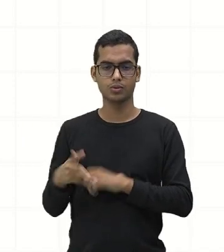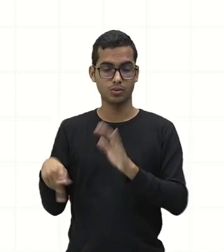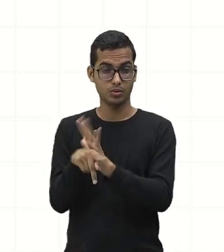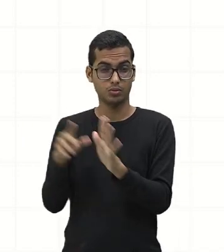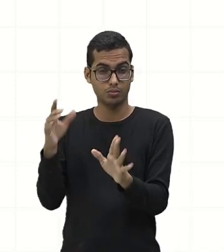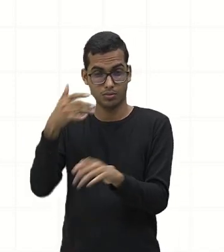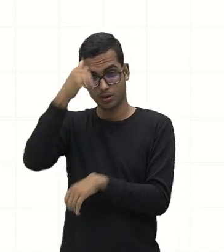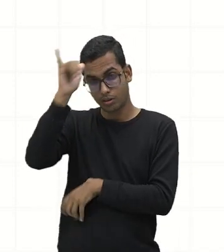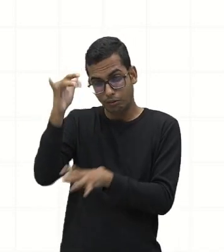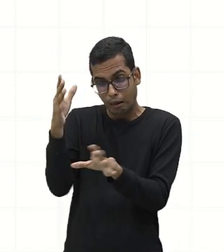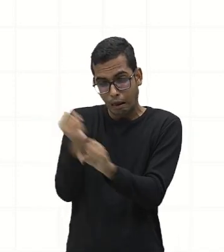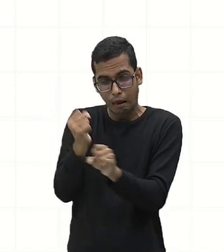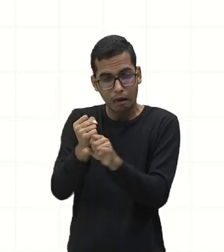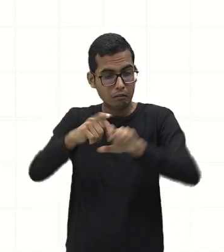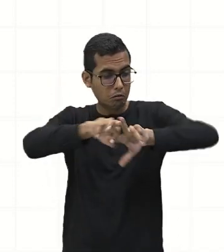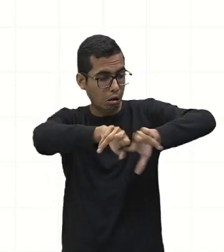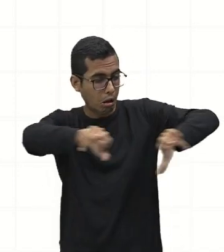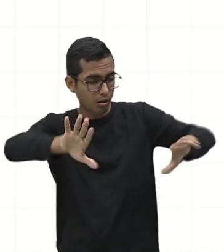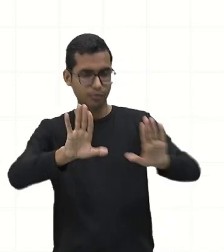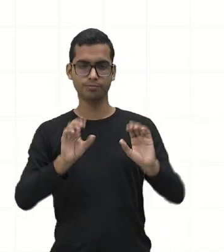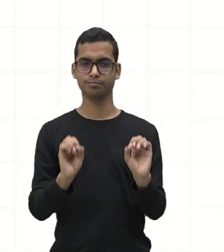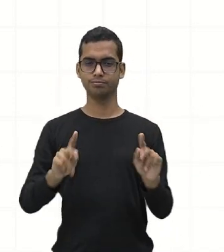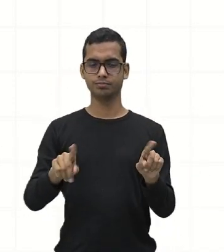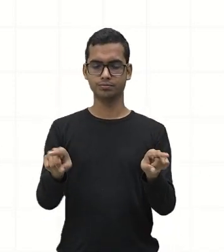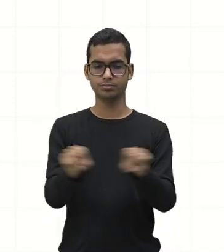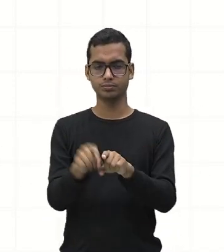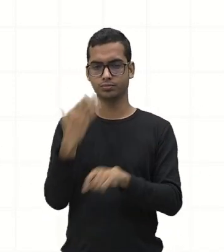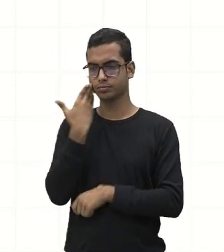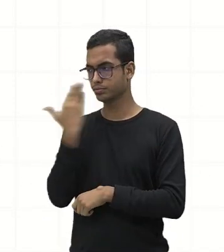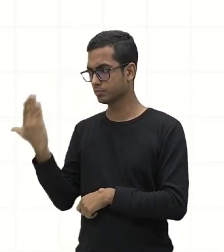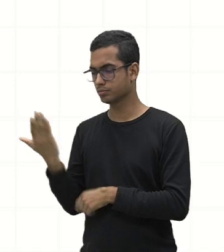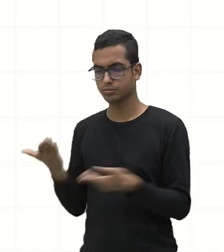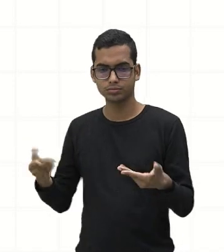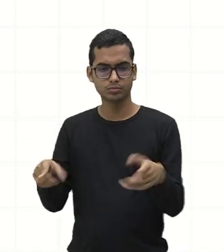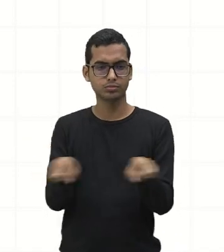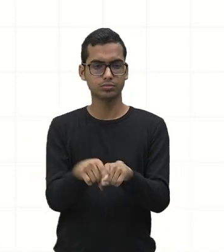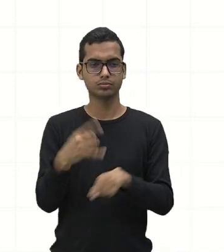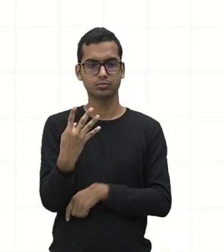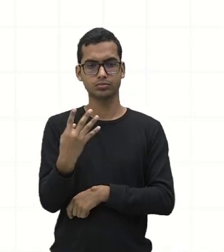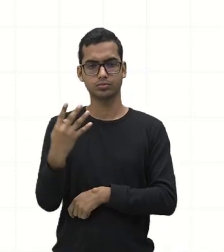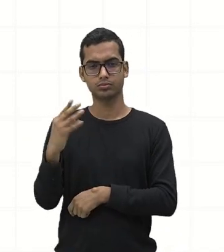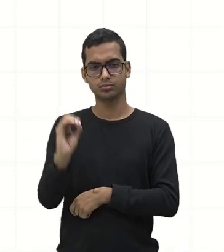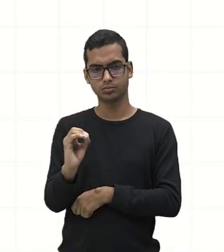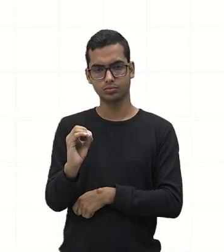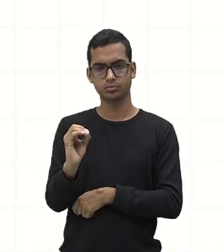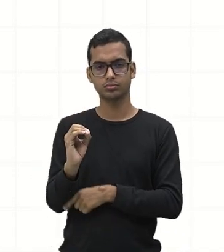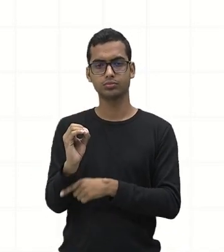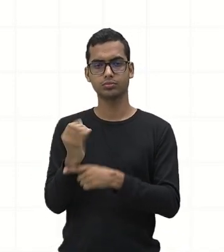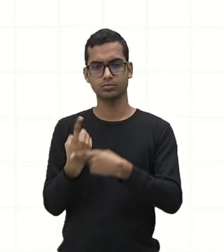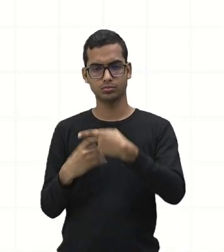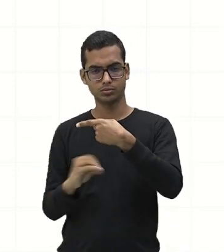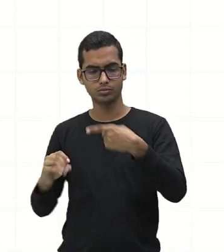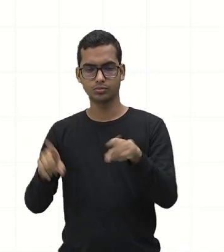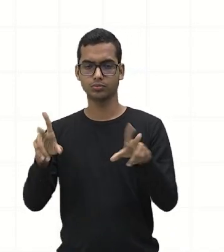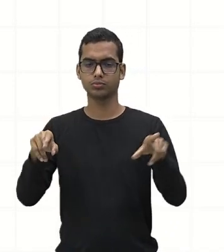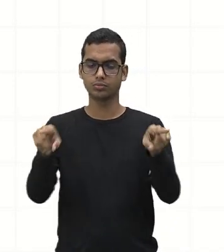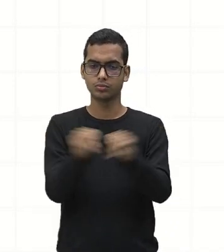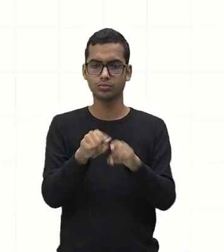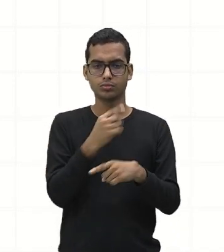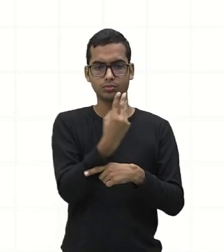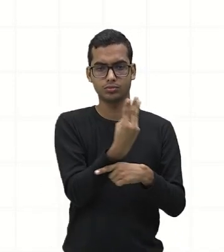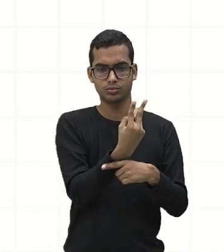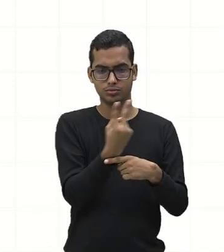para fazer, tá bom? Então, aqui, ó, 40 está para 100, assim como 32 estará